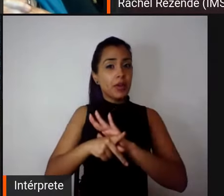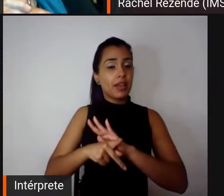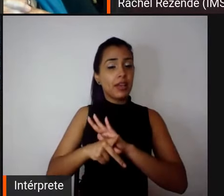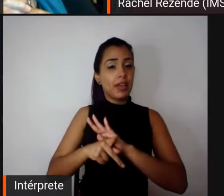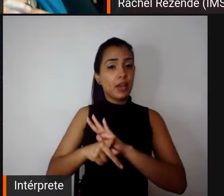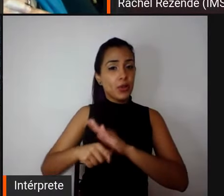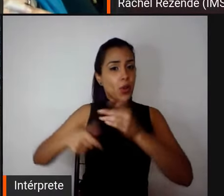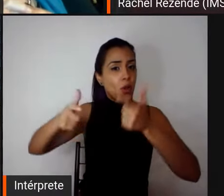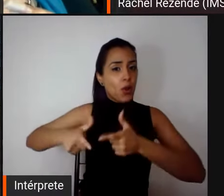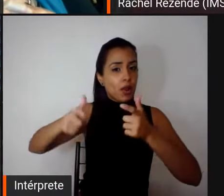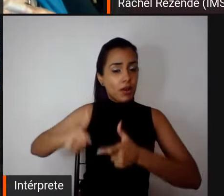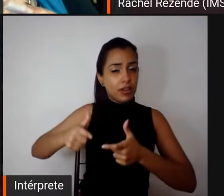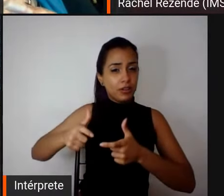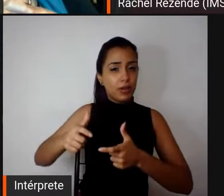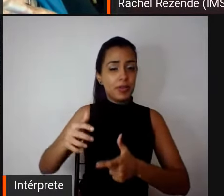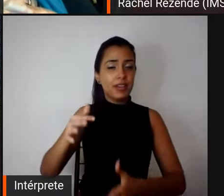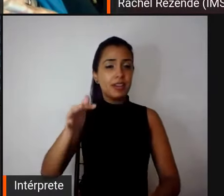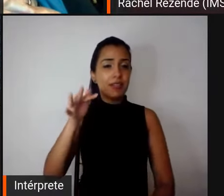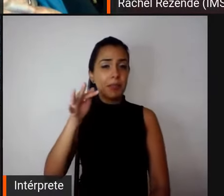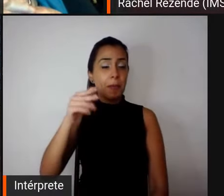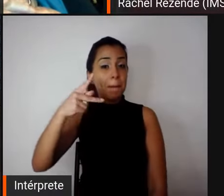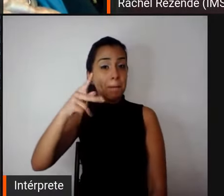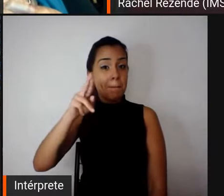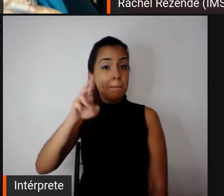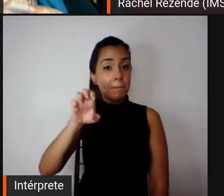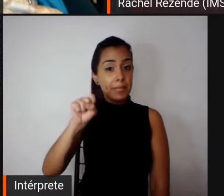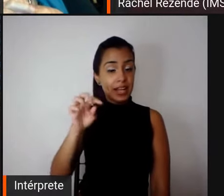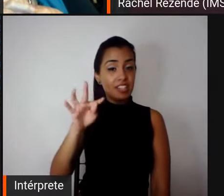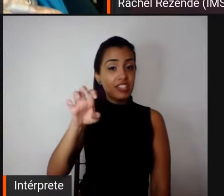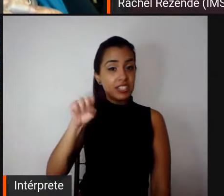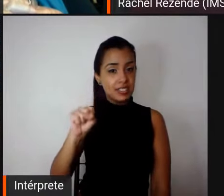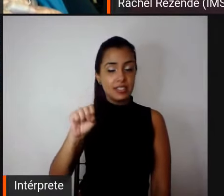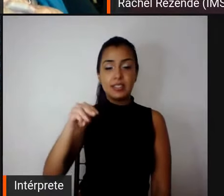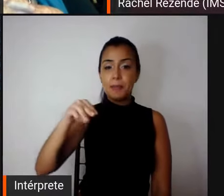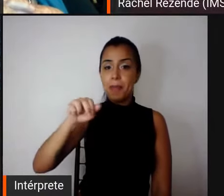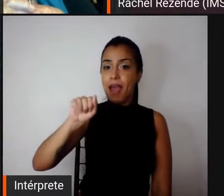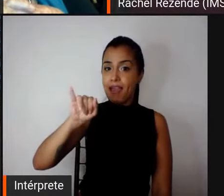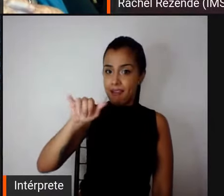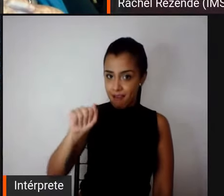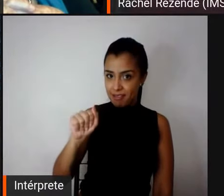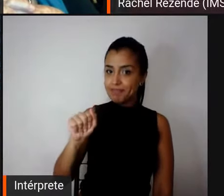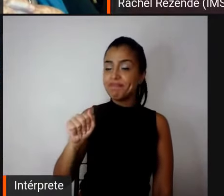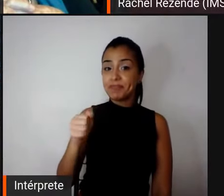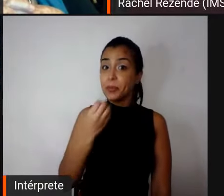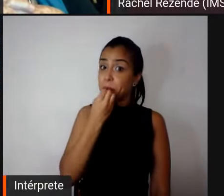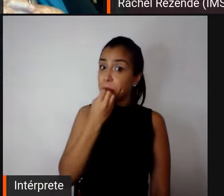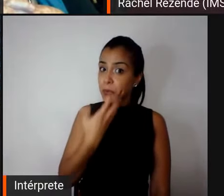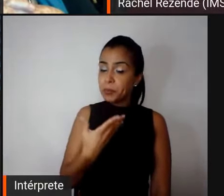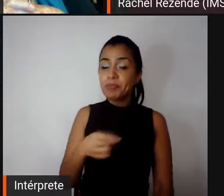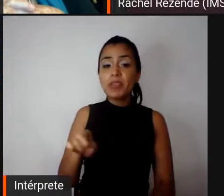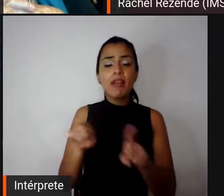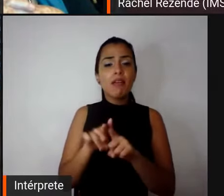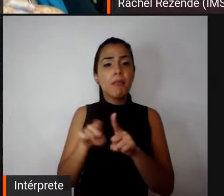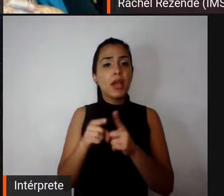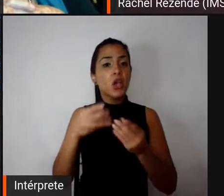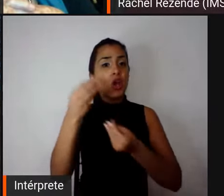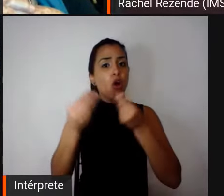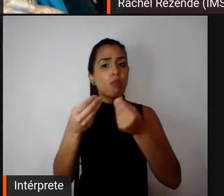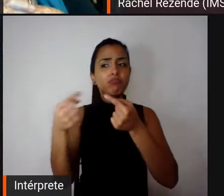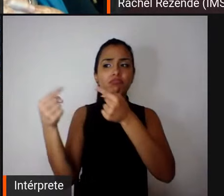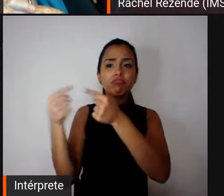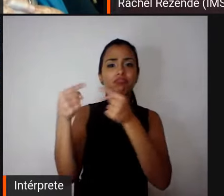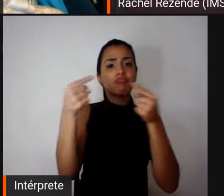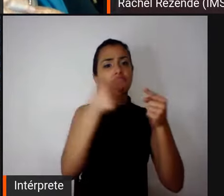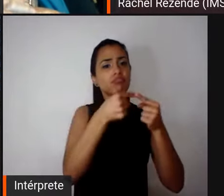está tão bem detalhado e mostrado no seu filme, no Equivalências, né? E a relação, quer dizer, desses processos,